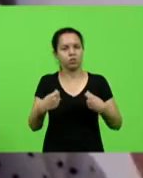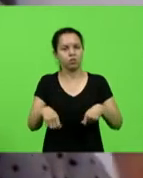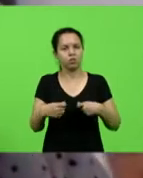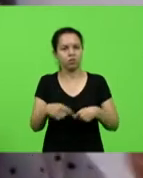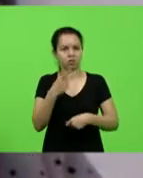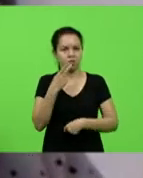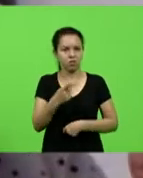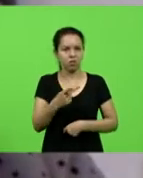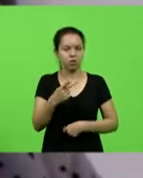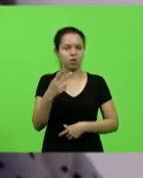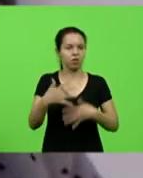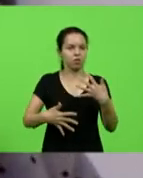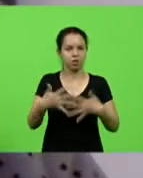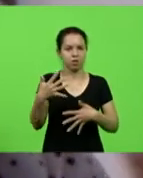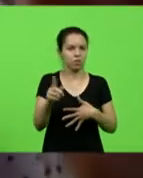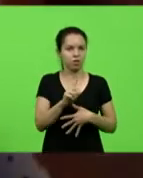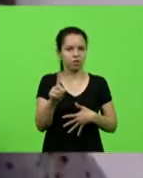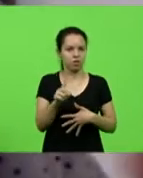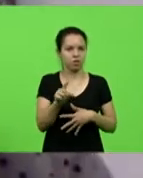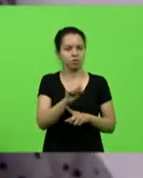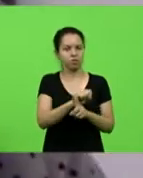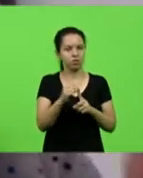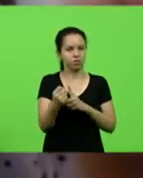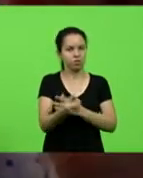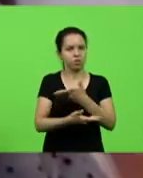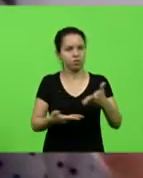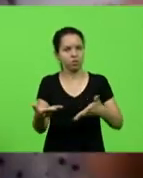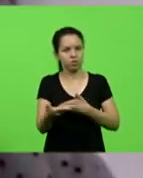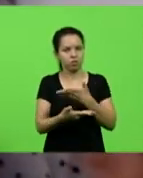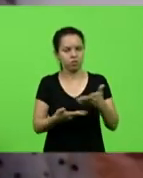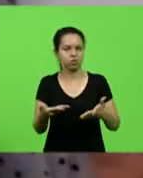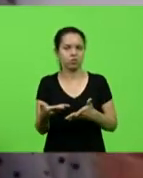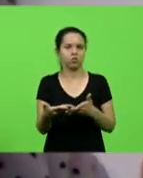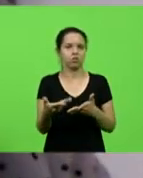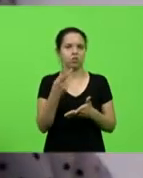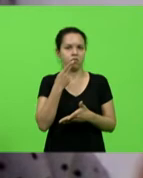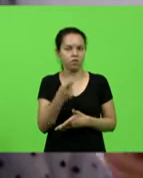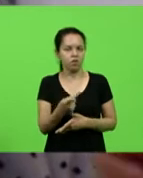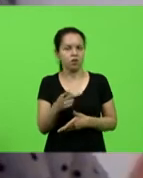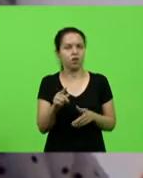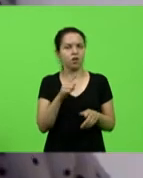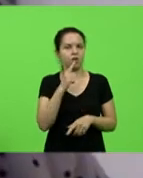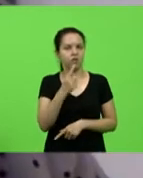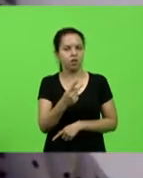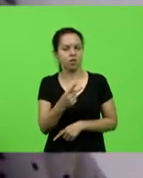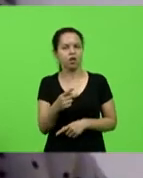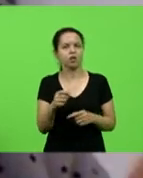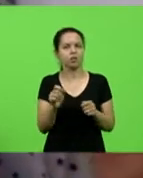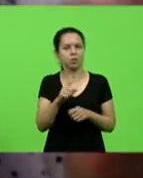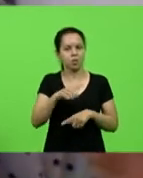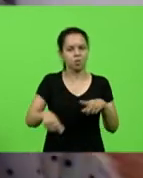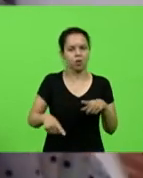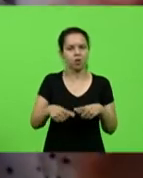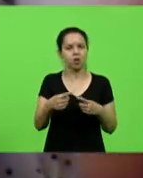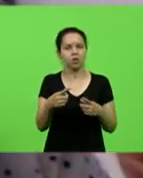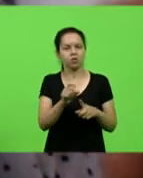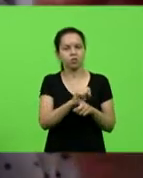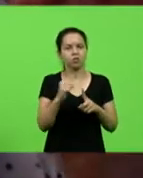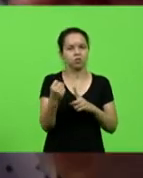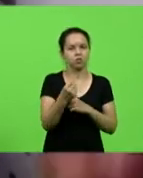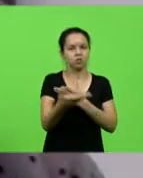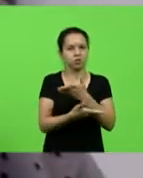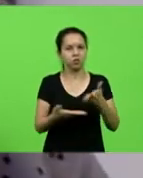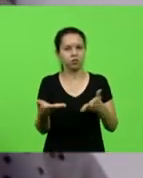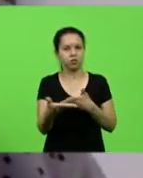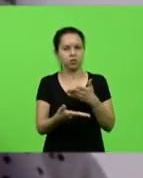socialização da nossa criança, negar a possibilidade de socialização à nossa criança, isso